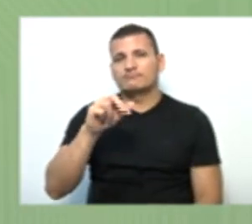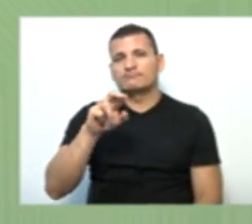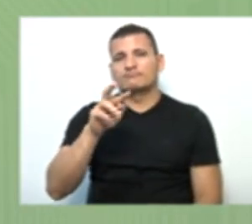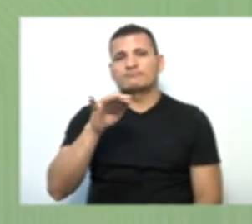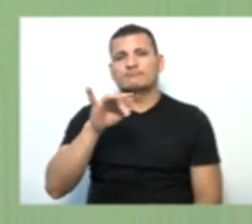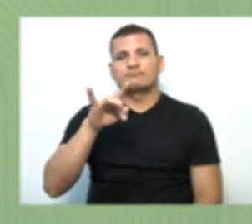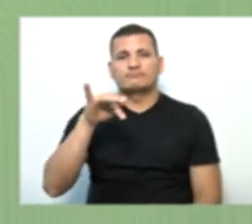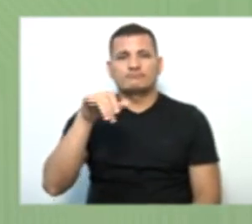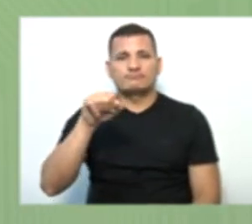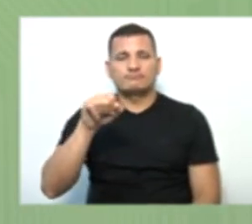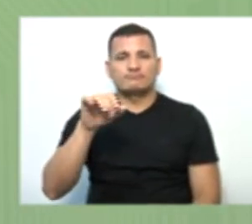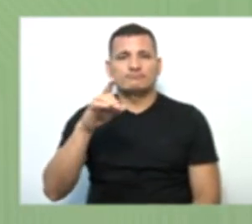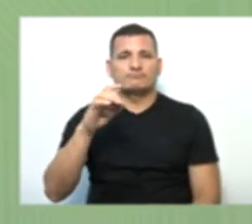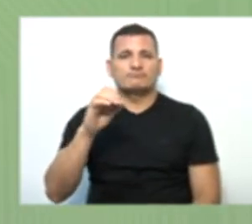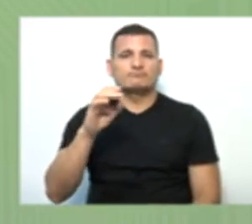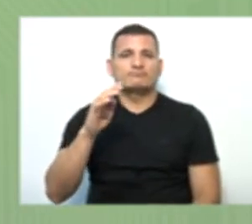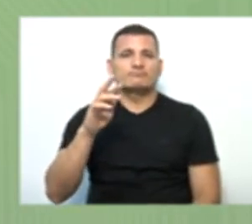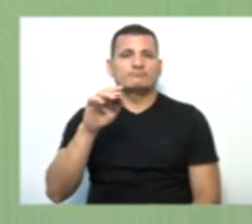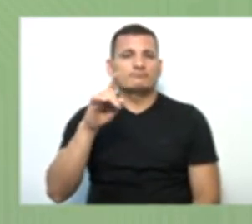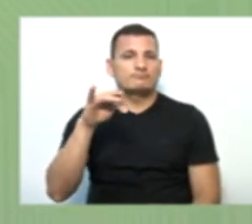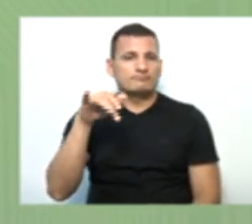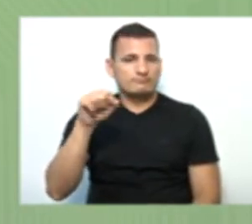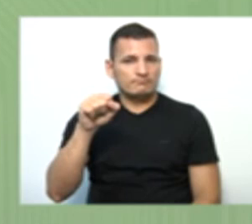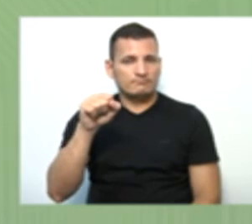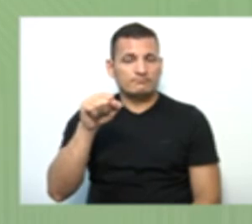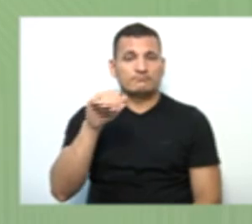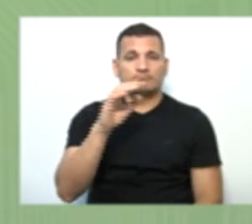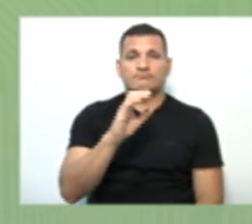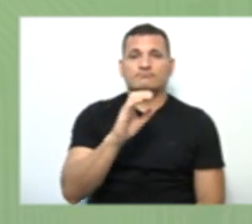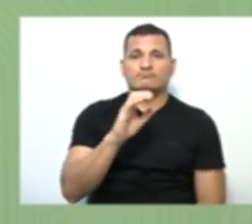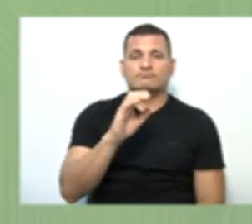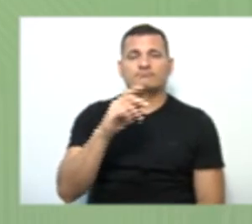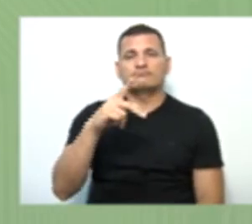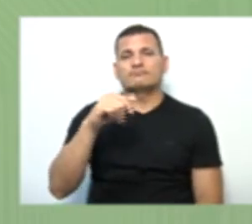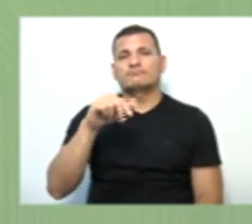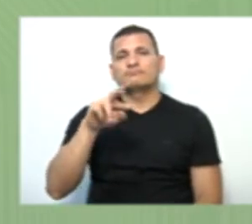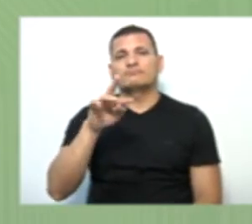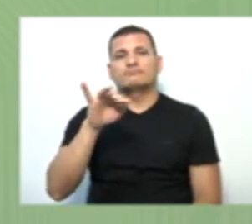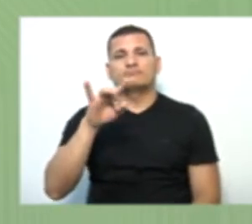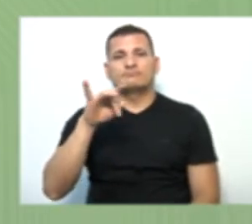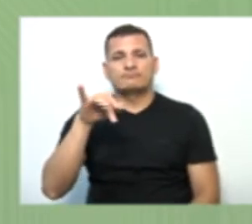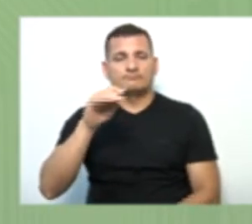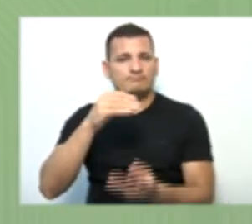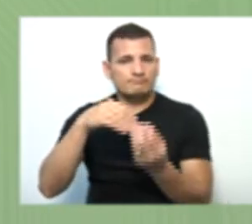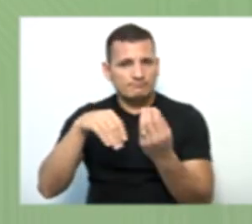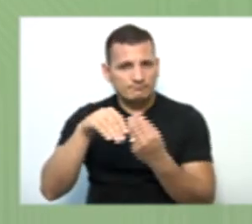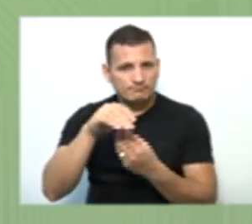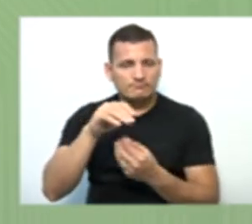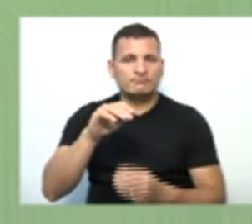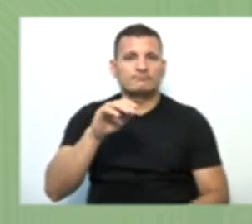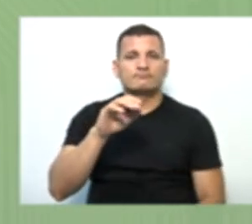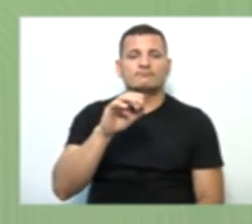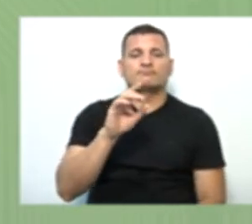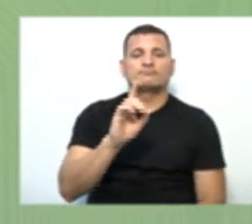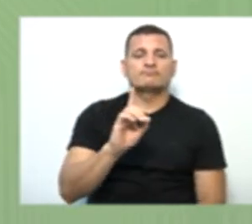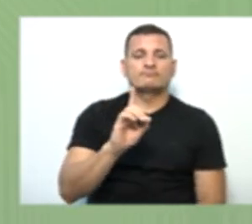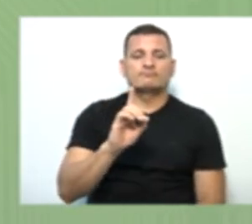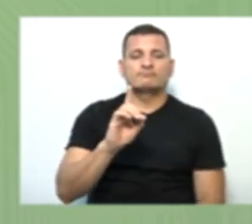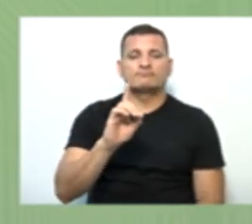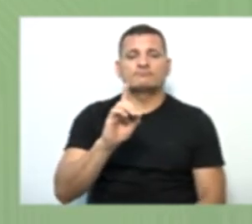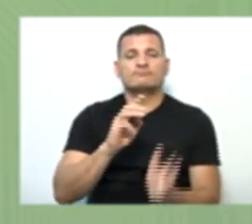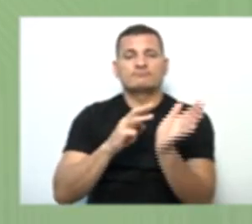C. Método das partidas mistas. Letra D. Método das